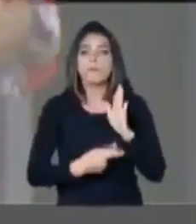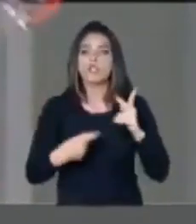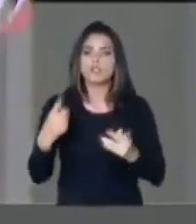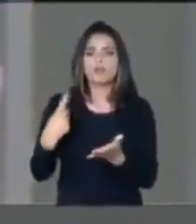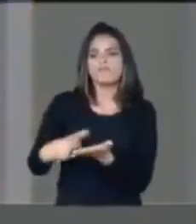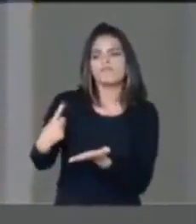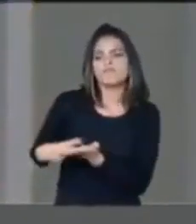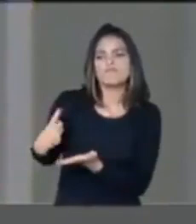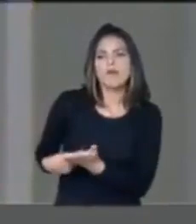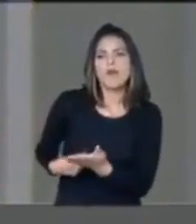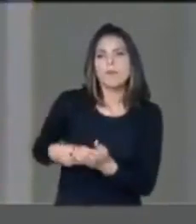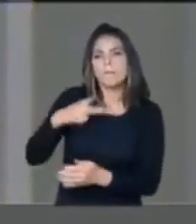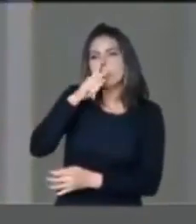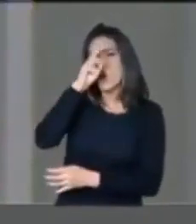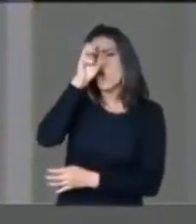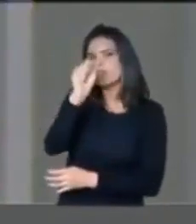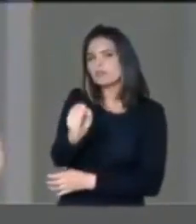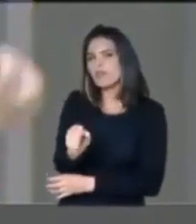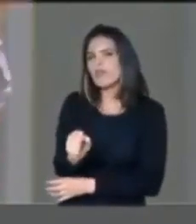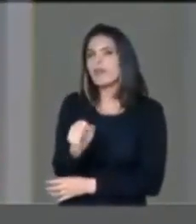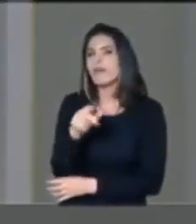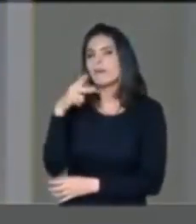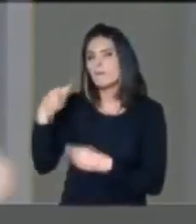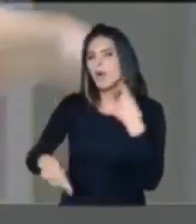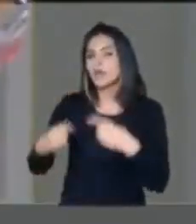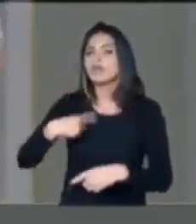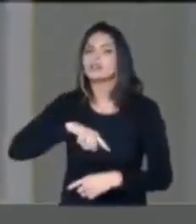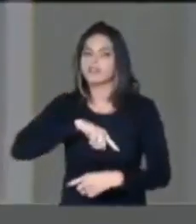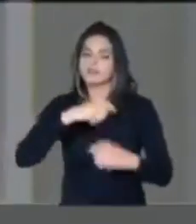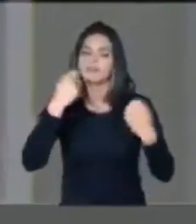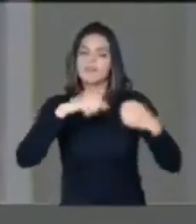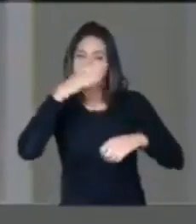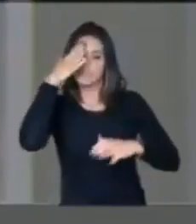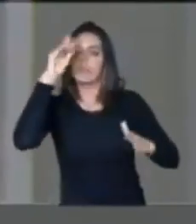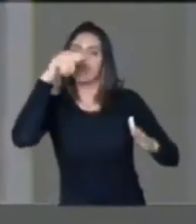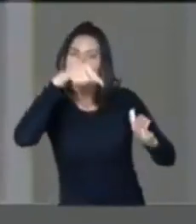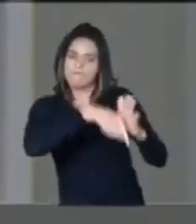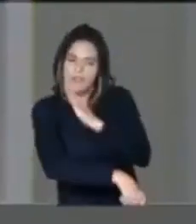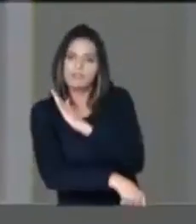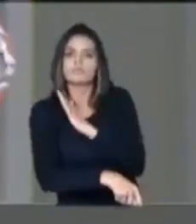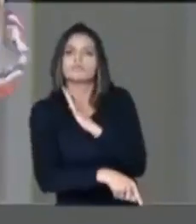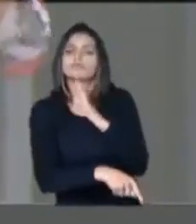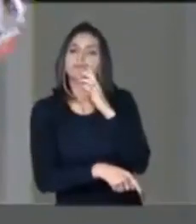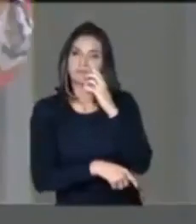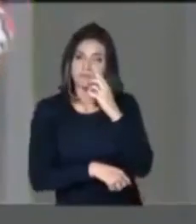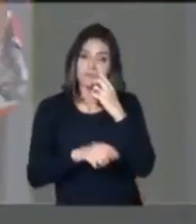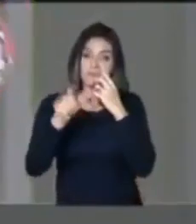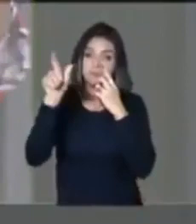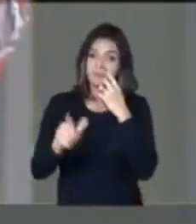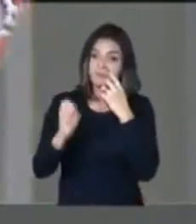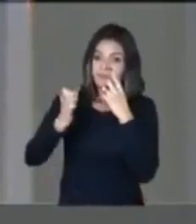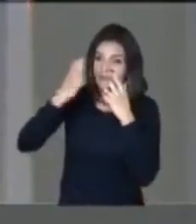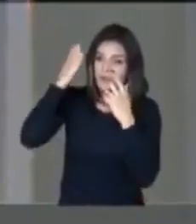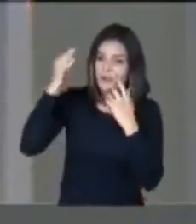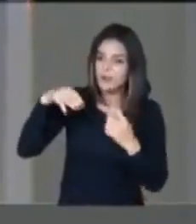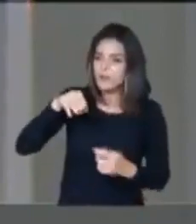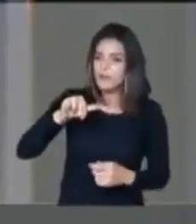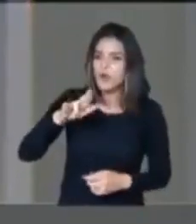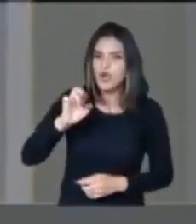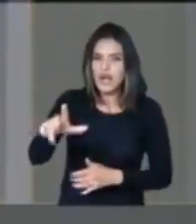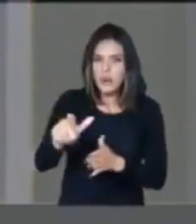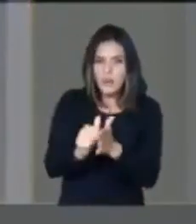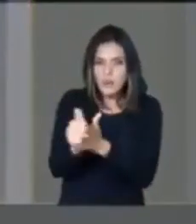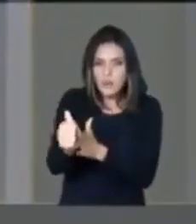projeto de poder político e que nós precisamos ir a fundo investigar. O senhor aqui não tem moral,